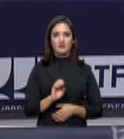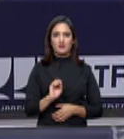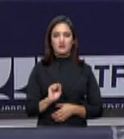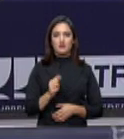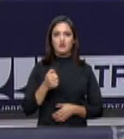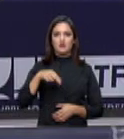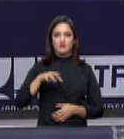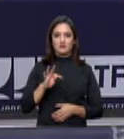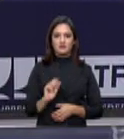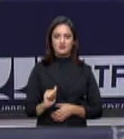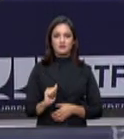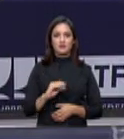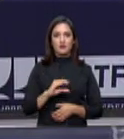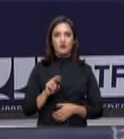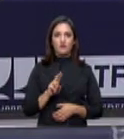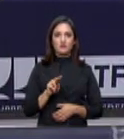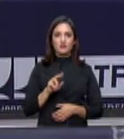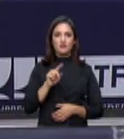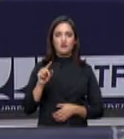Advogados do Brasil.